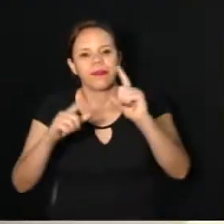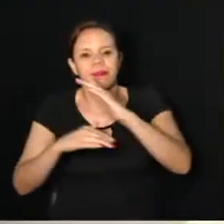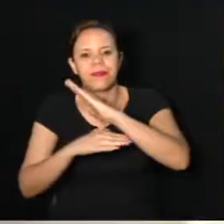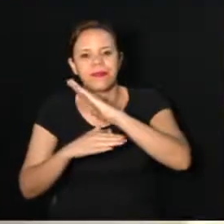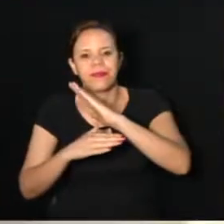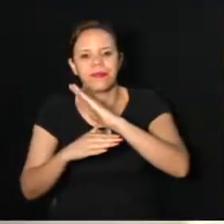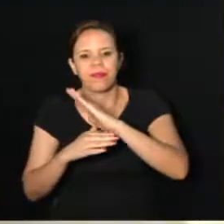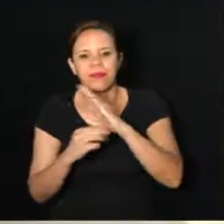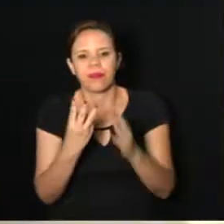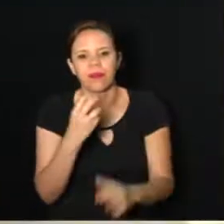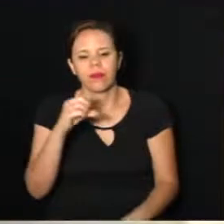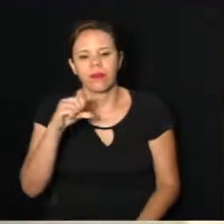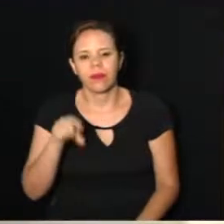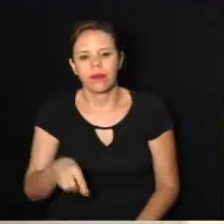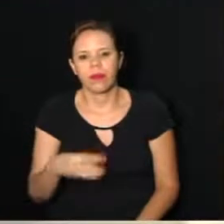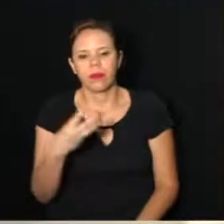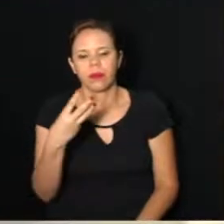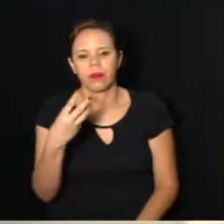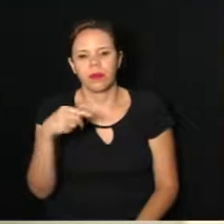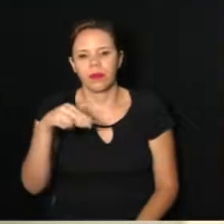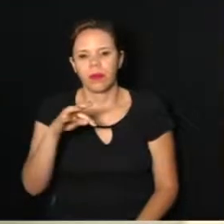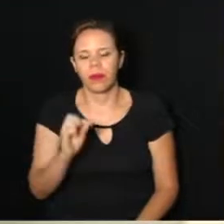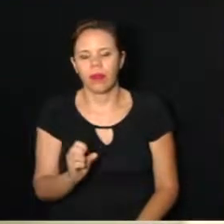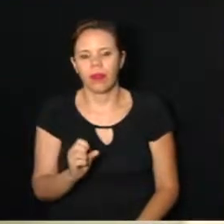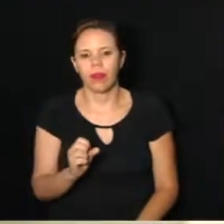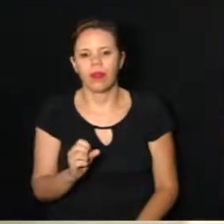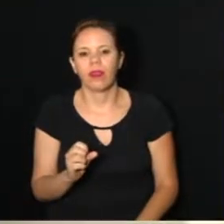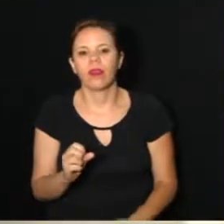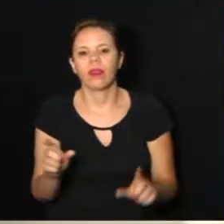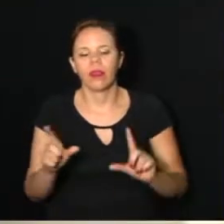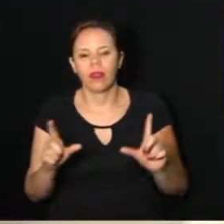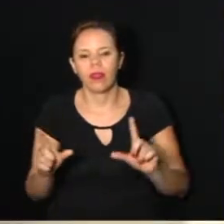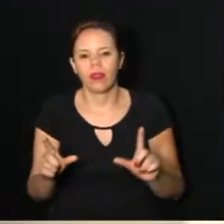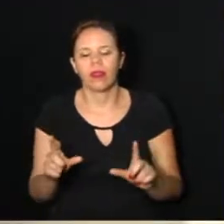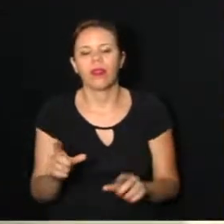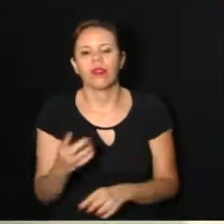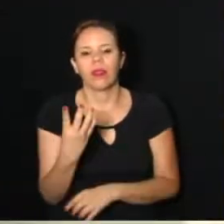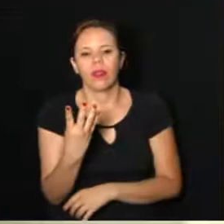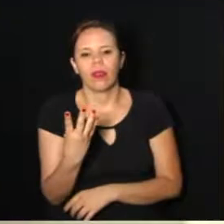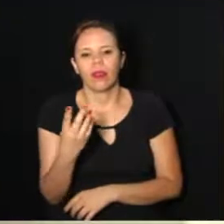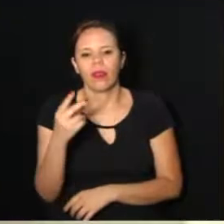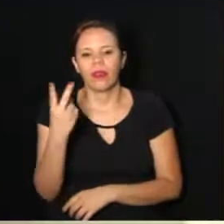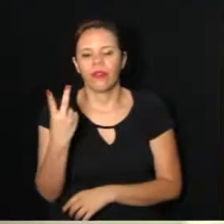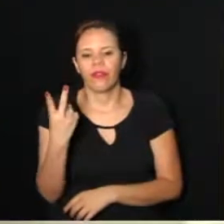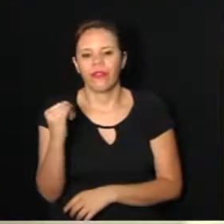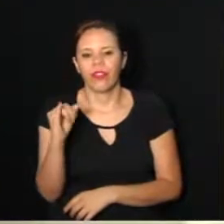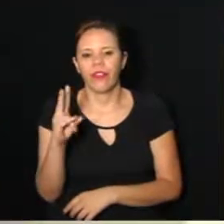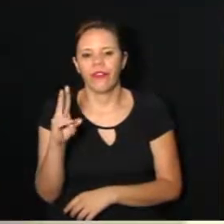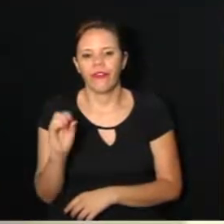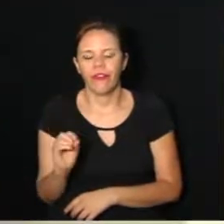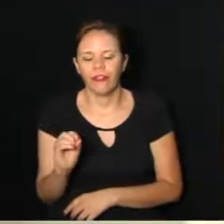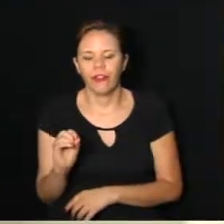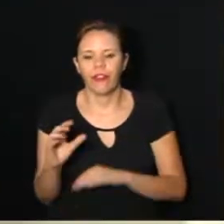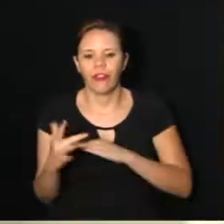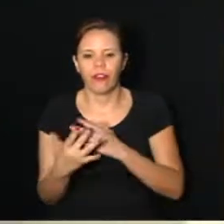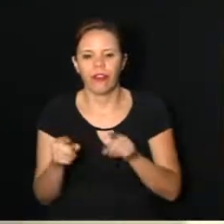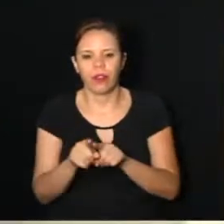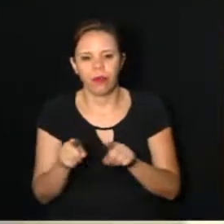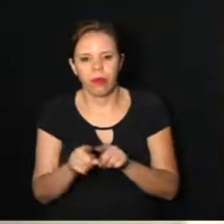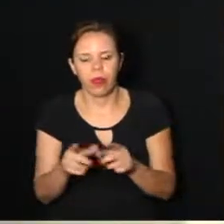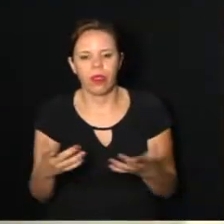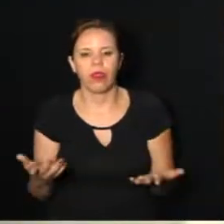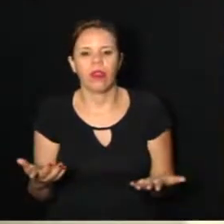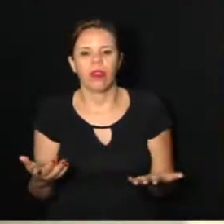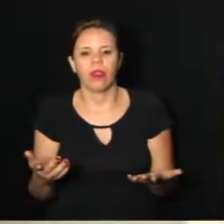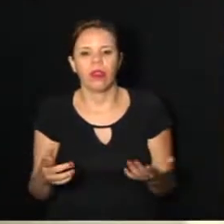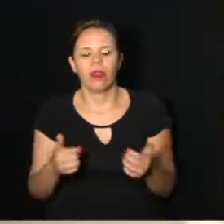digital 39.3, NET Canal 4, Vivo Canal 9 ou pelas redes sociais. Nós convidamos você a acompanhar os trabalhos